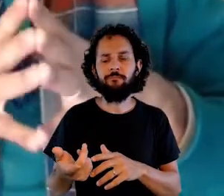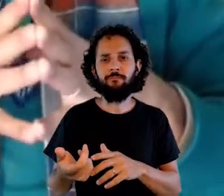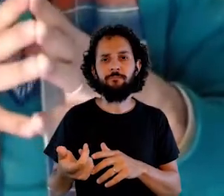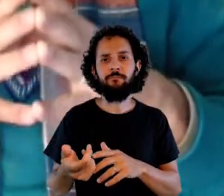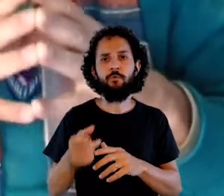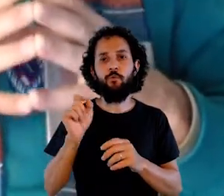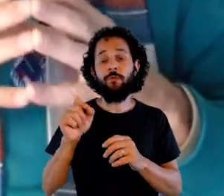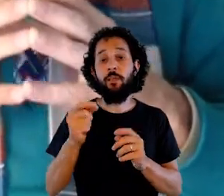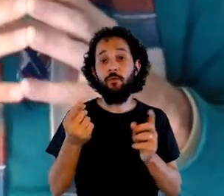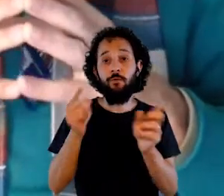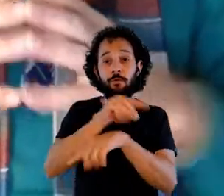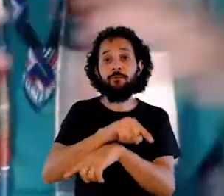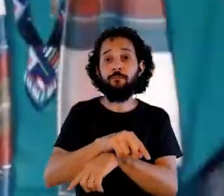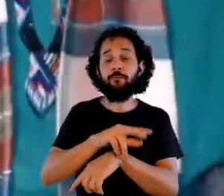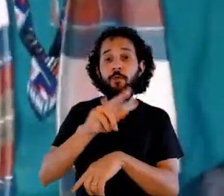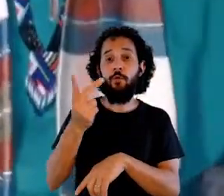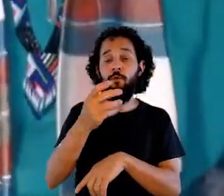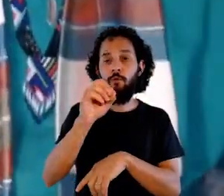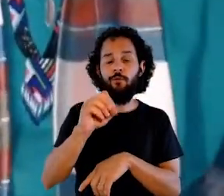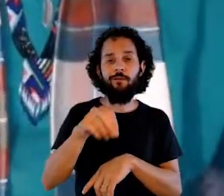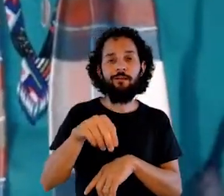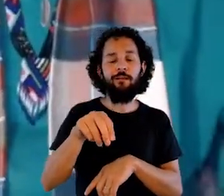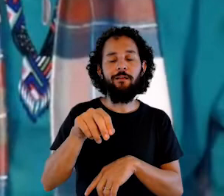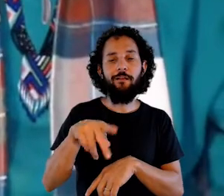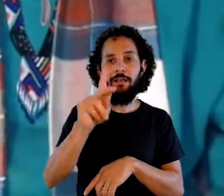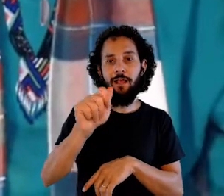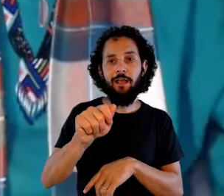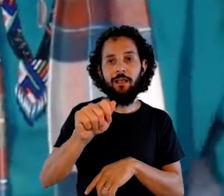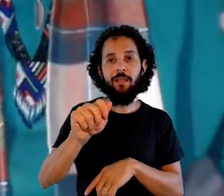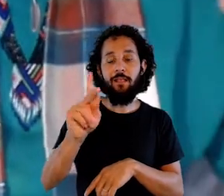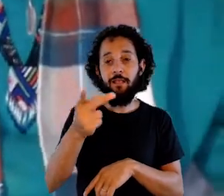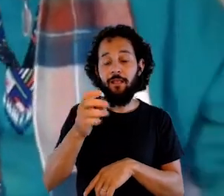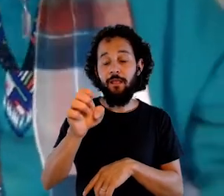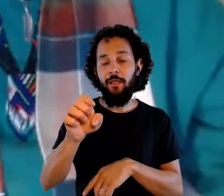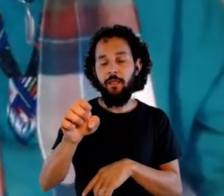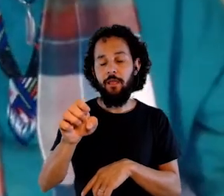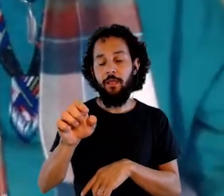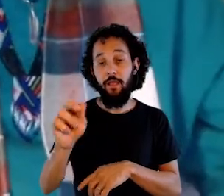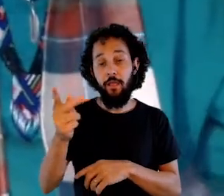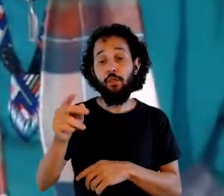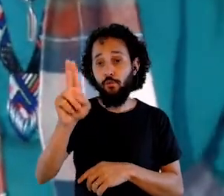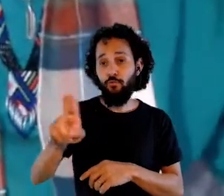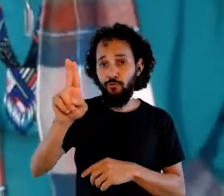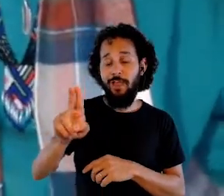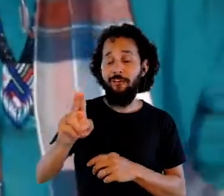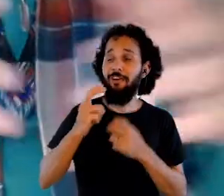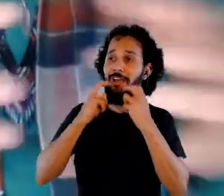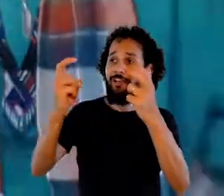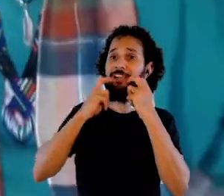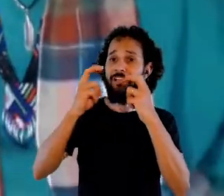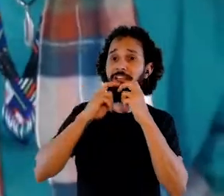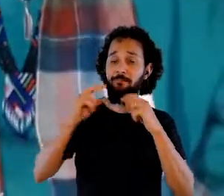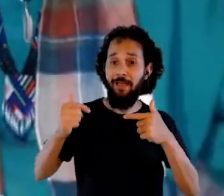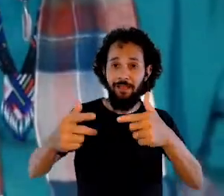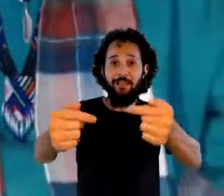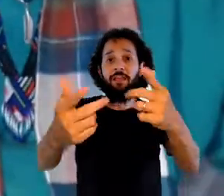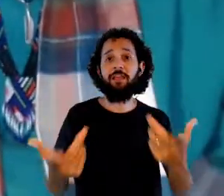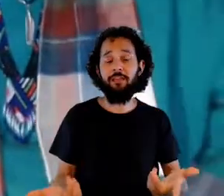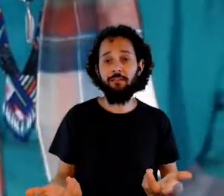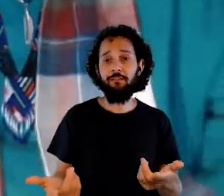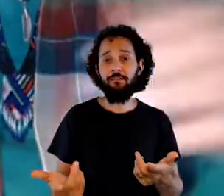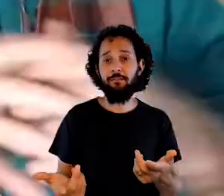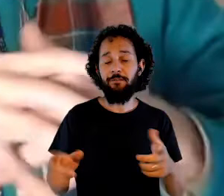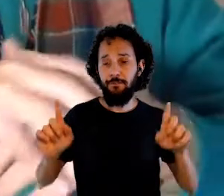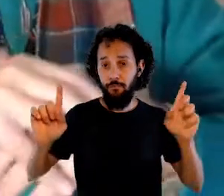Roca-Rei. Roca-Rei era um grito de guerra que eles usavam, não só para guerra, quando eles iam para competições esportivas, eles tinham lá as disputas